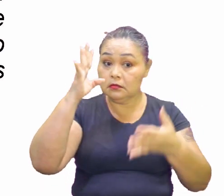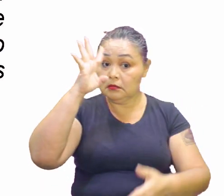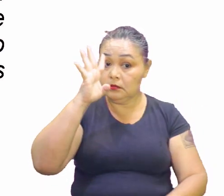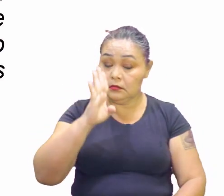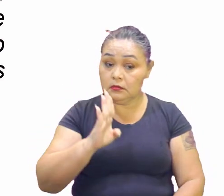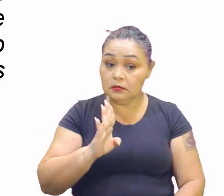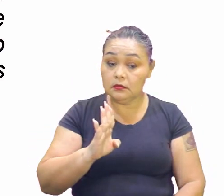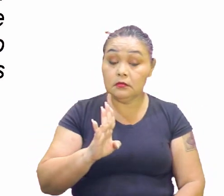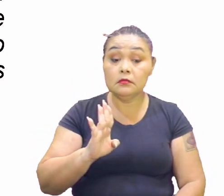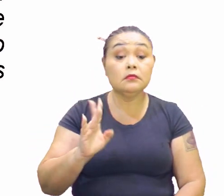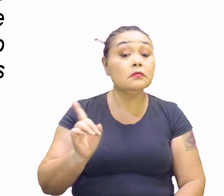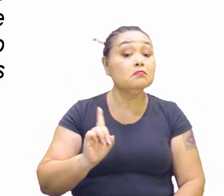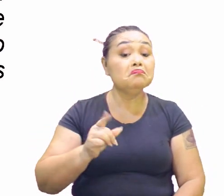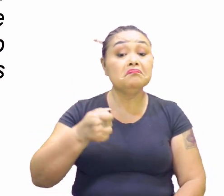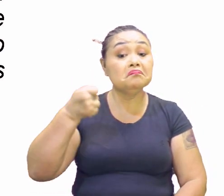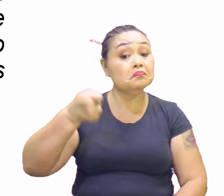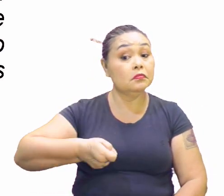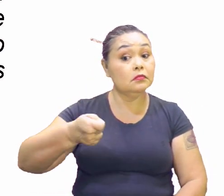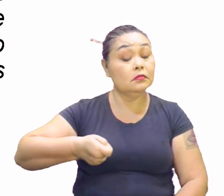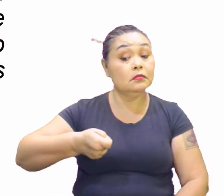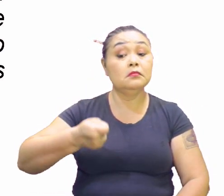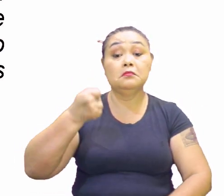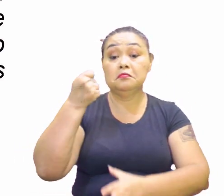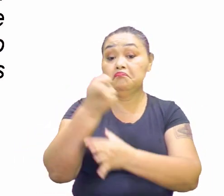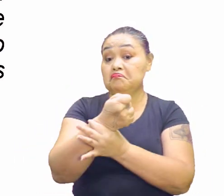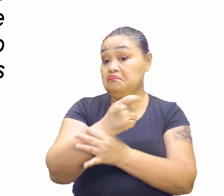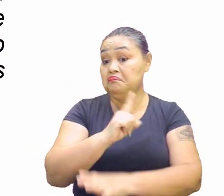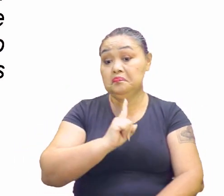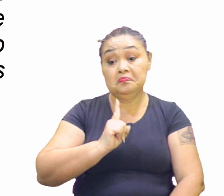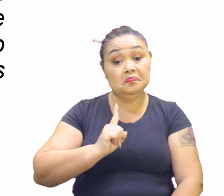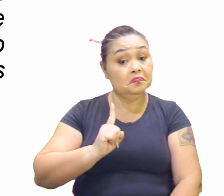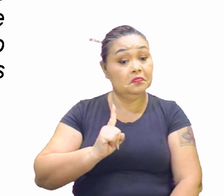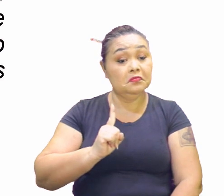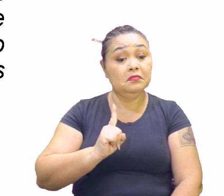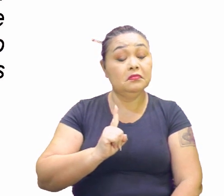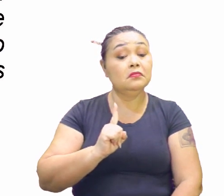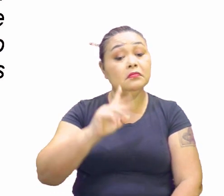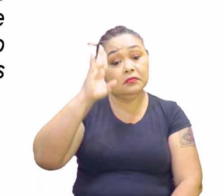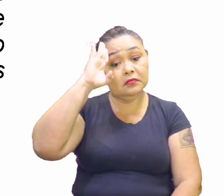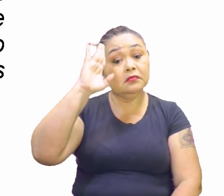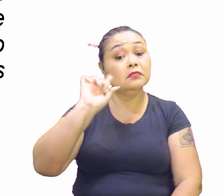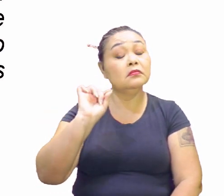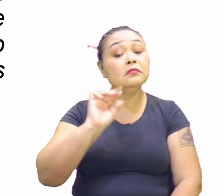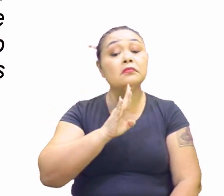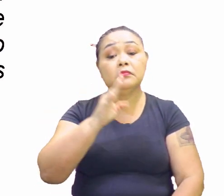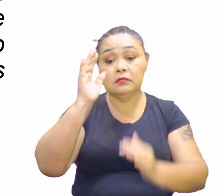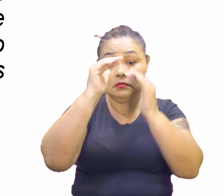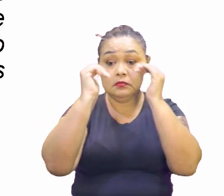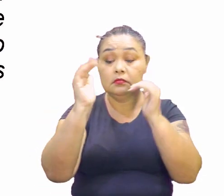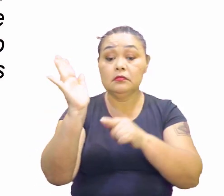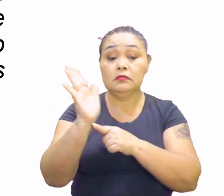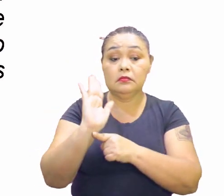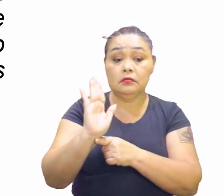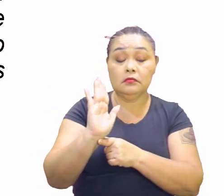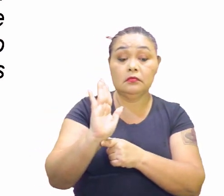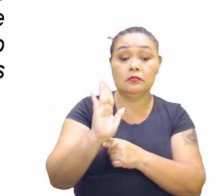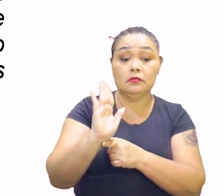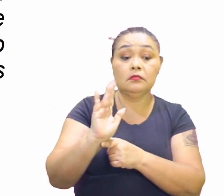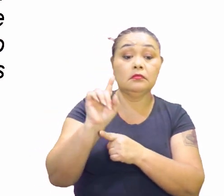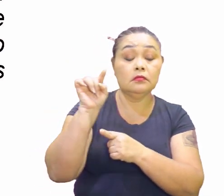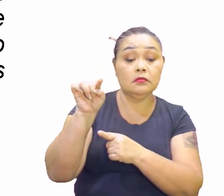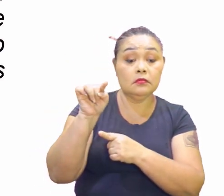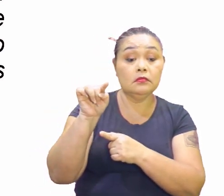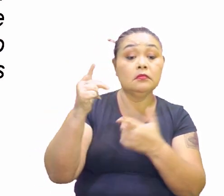atual realidade brasileira, não há o cumprimento dessa garantia, principalmente no que diz respeito ao